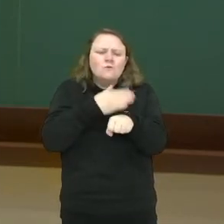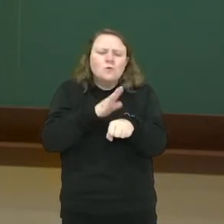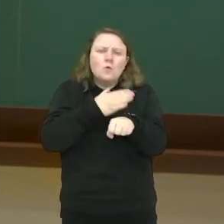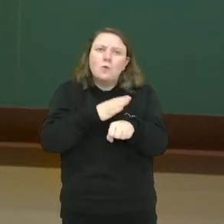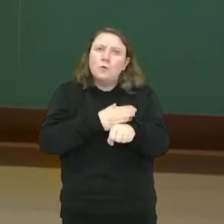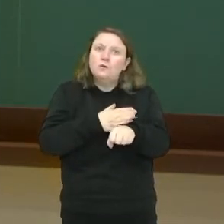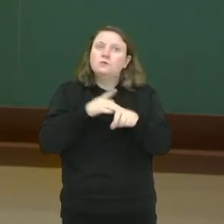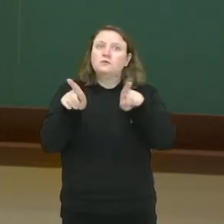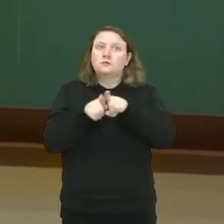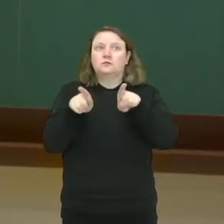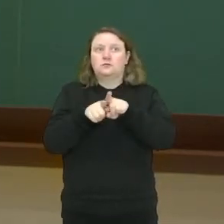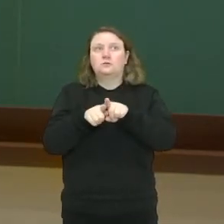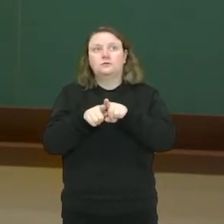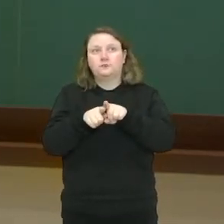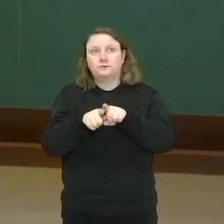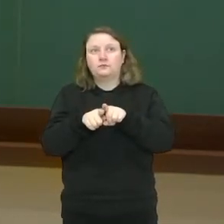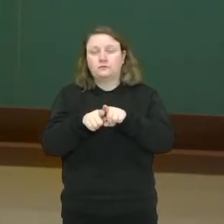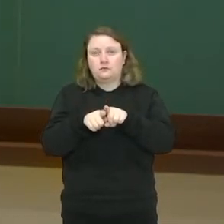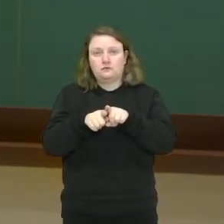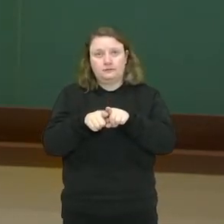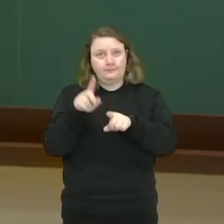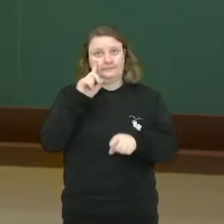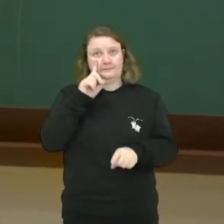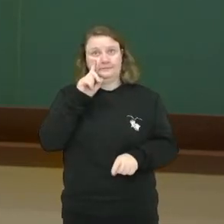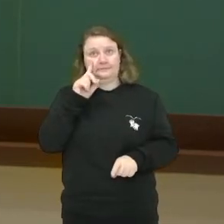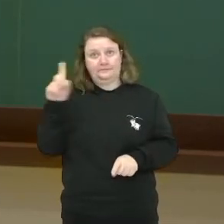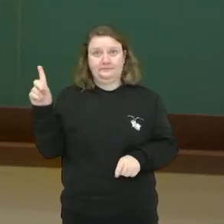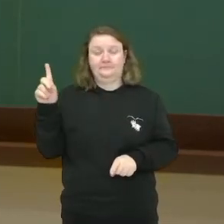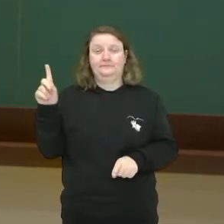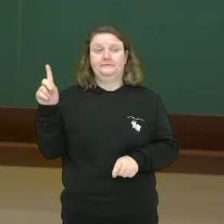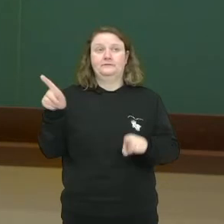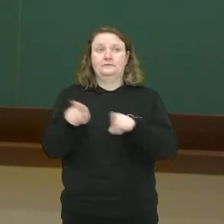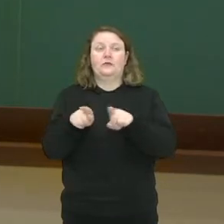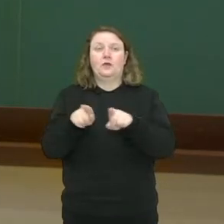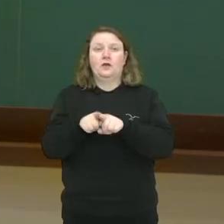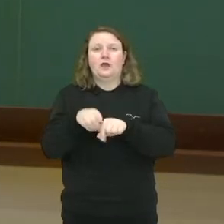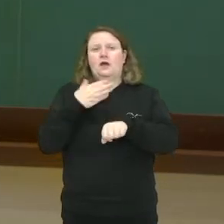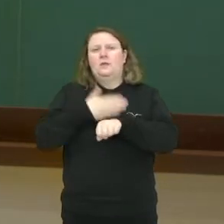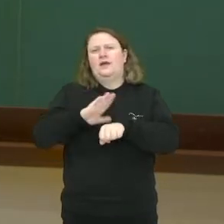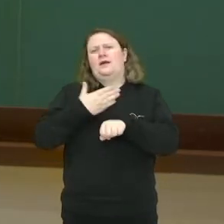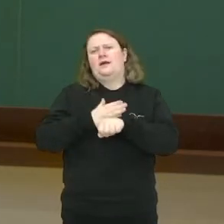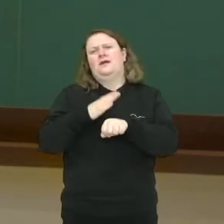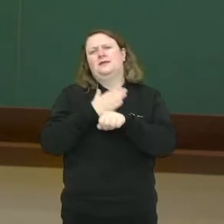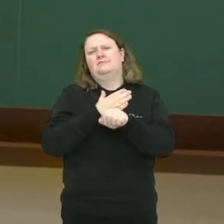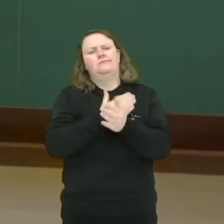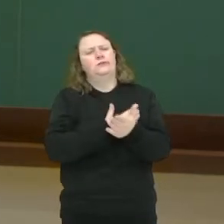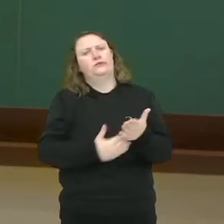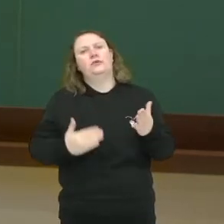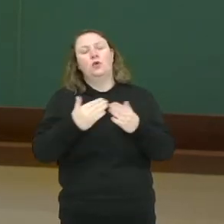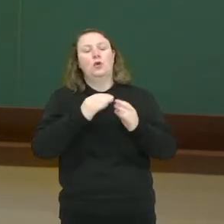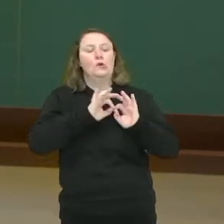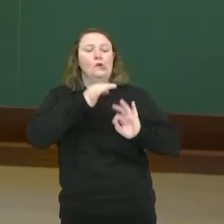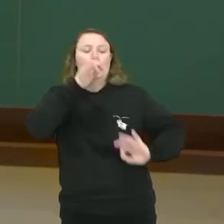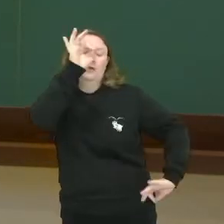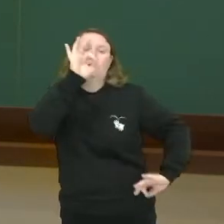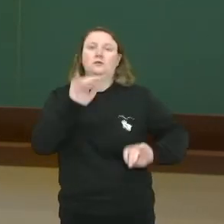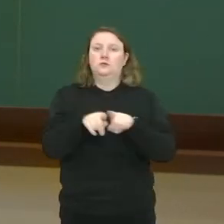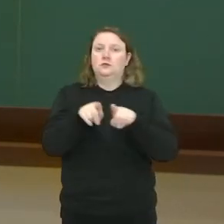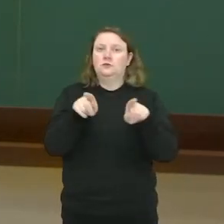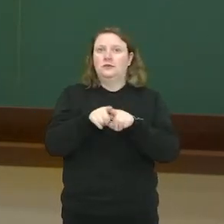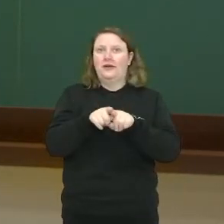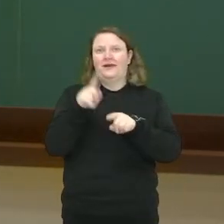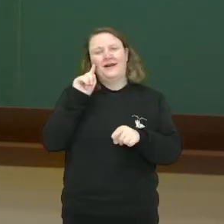os polígonos regulares inscritos. É sim, a aplicação é muito vasta. Então agora nós vamos navegar um pouquinho no mundo